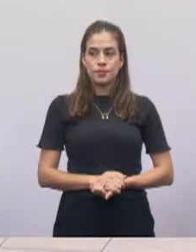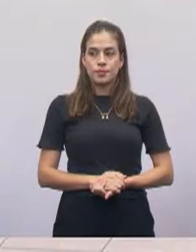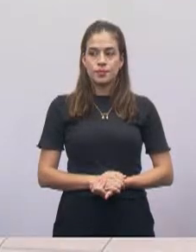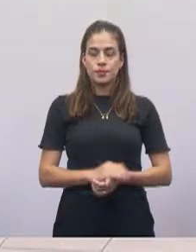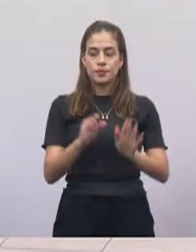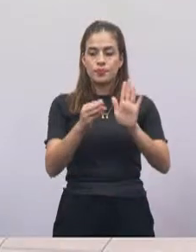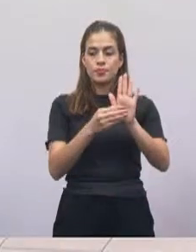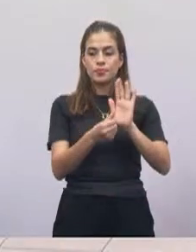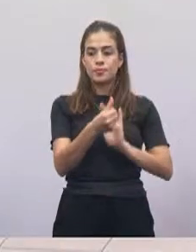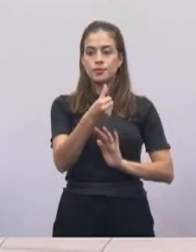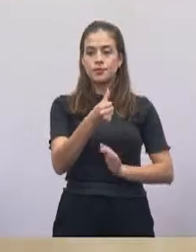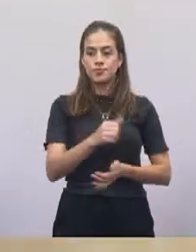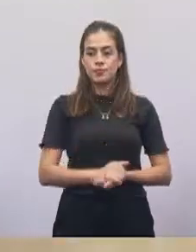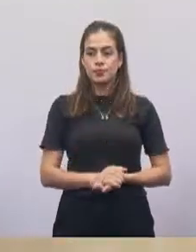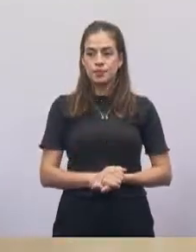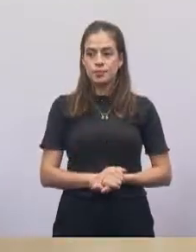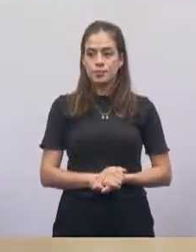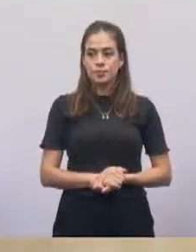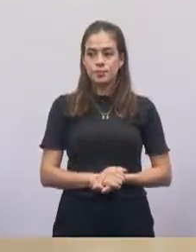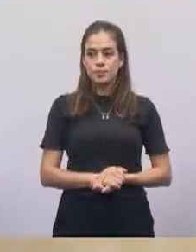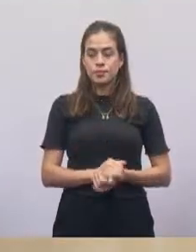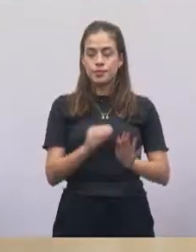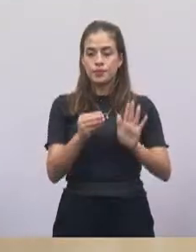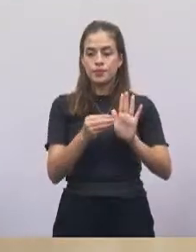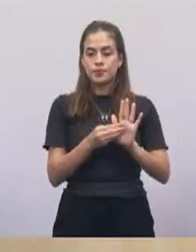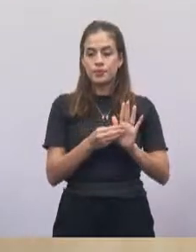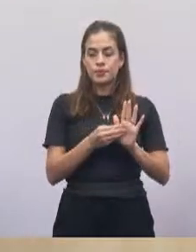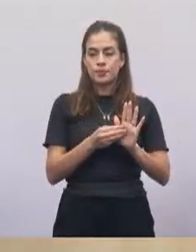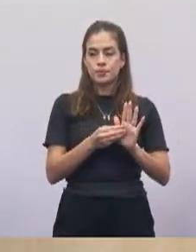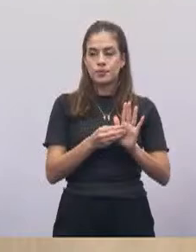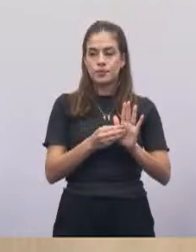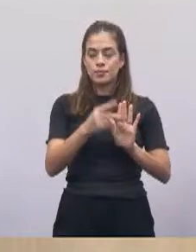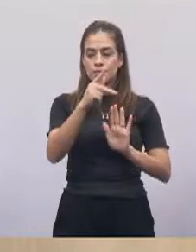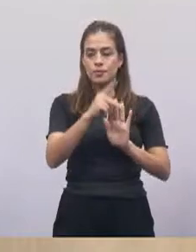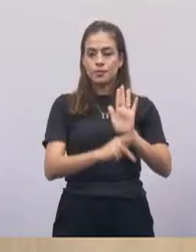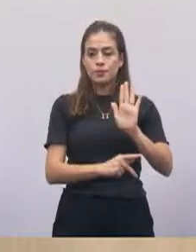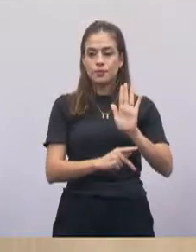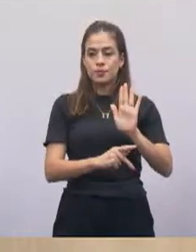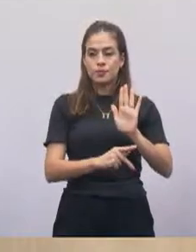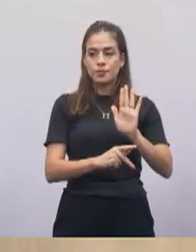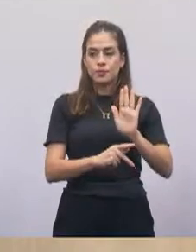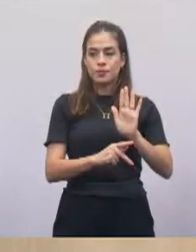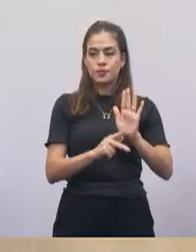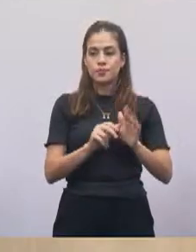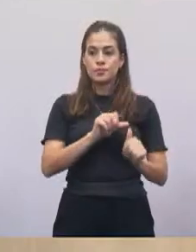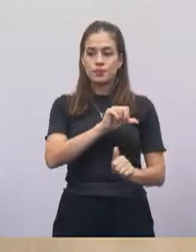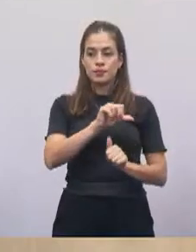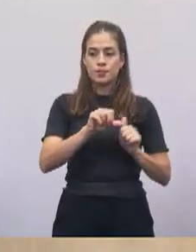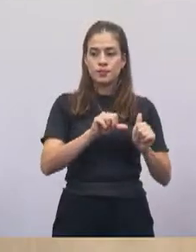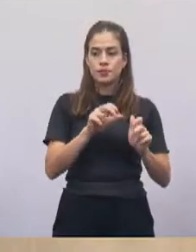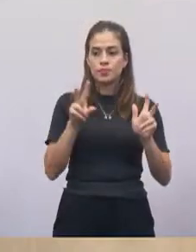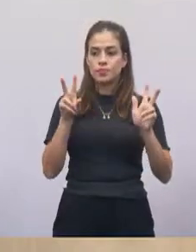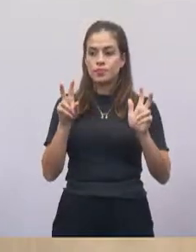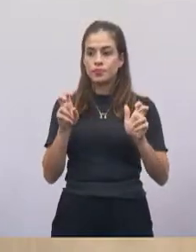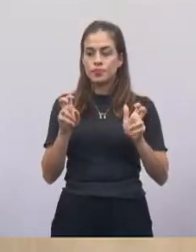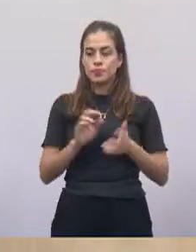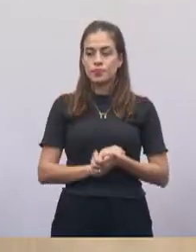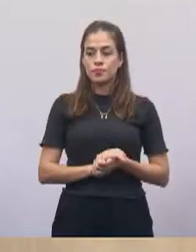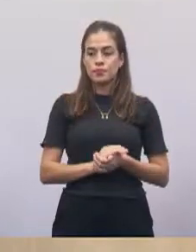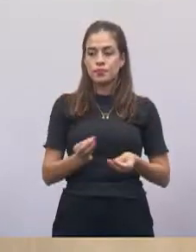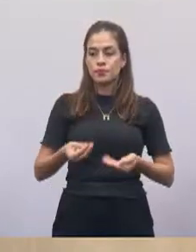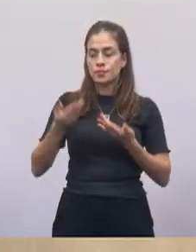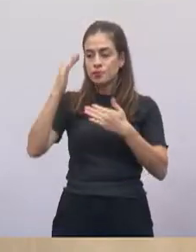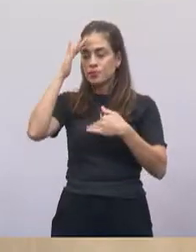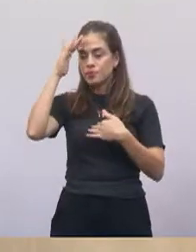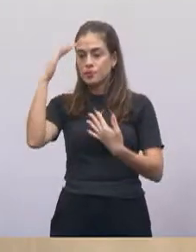Emenda número 1. A emenda do projeto em epígrafe passa a ter a seguinte redação: institui homenagem a